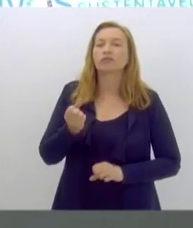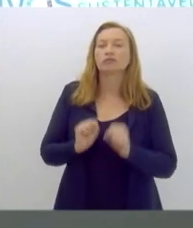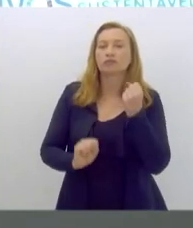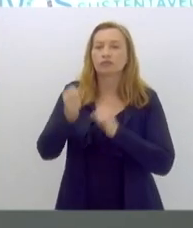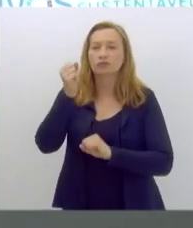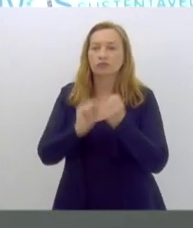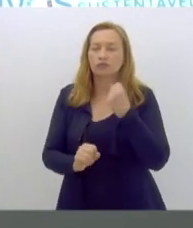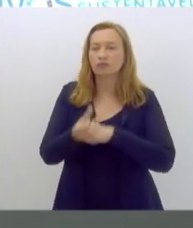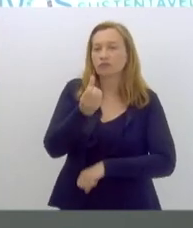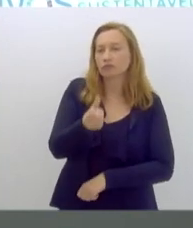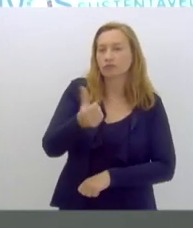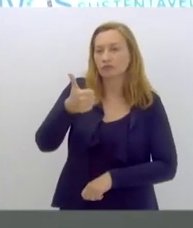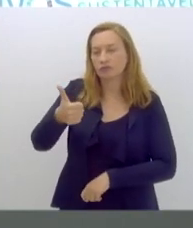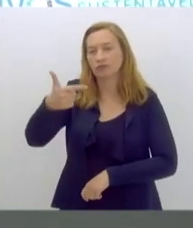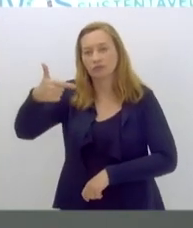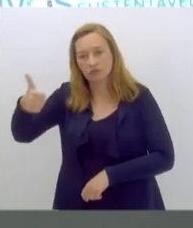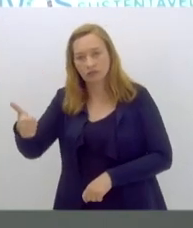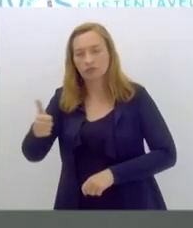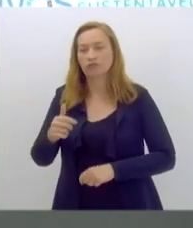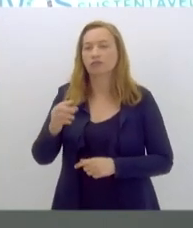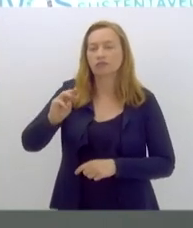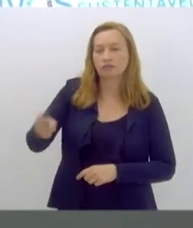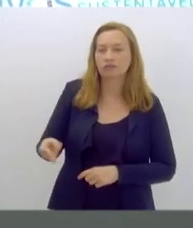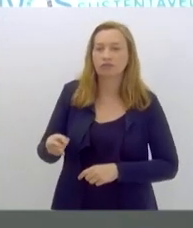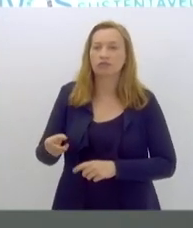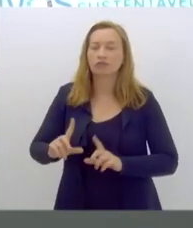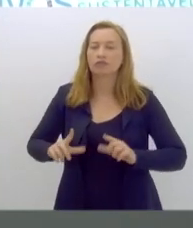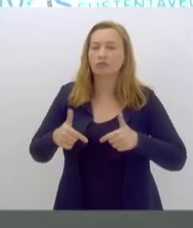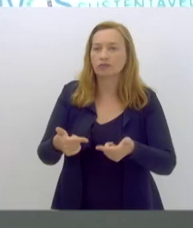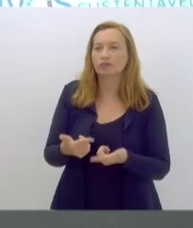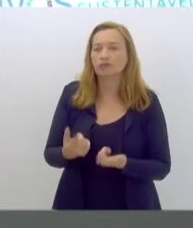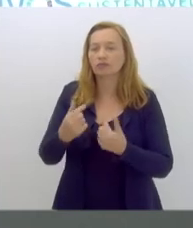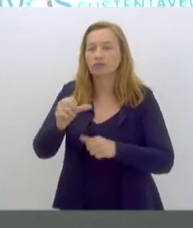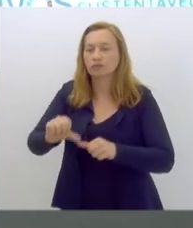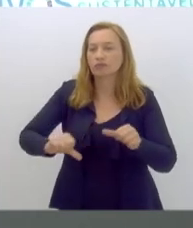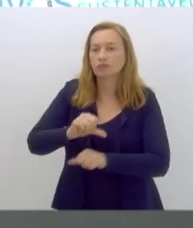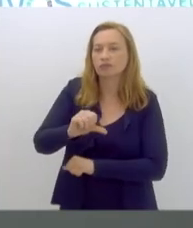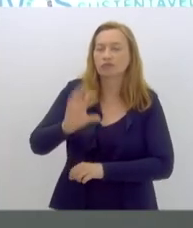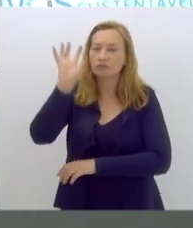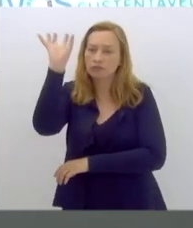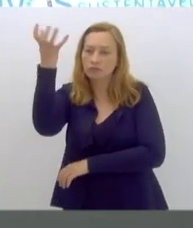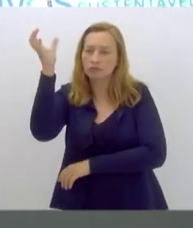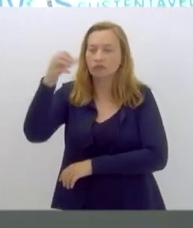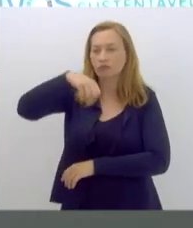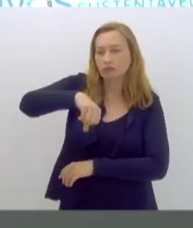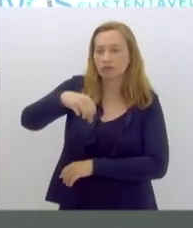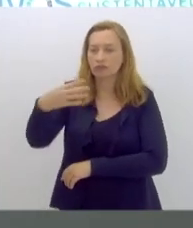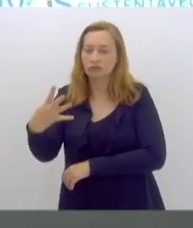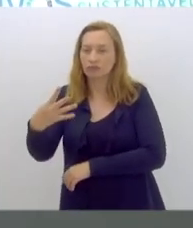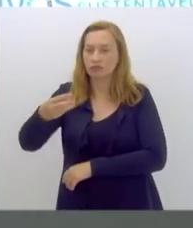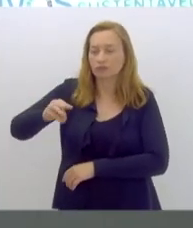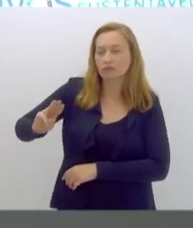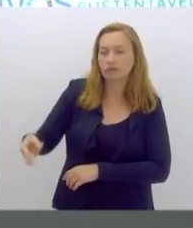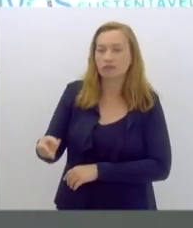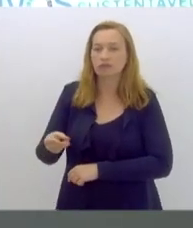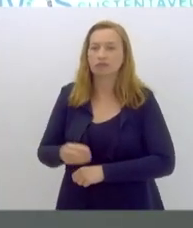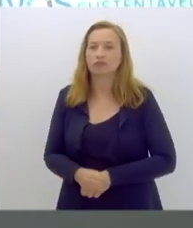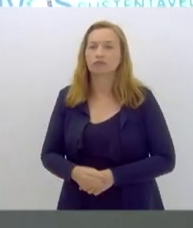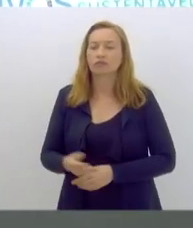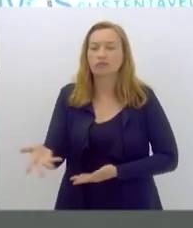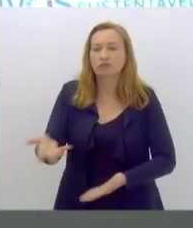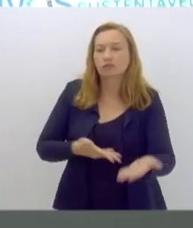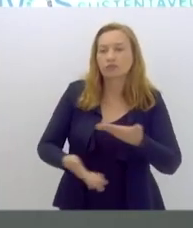infraestrutura 621 milhões ação contra mudança Global do clima 94 milhões é